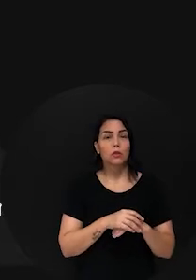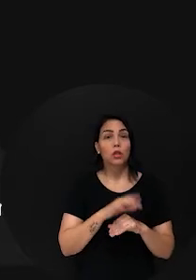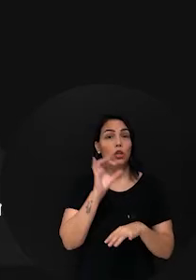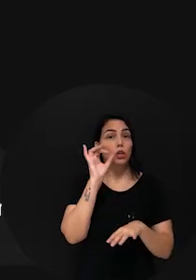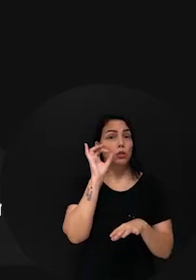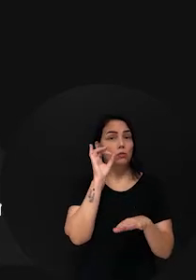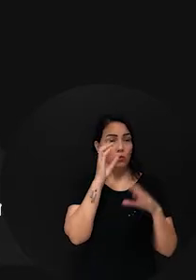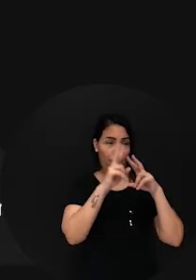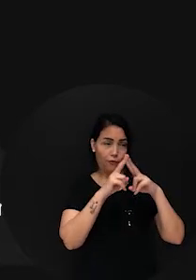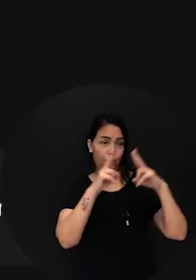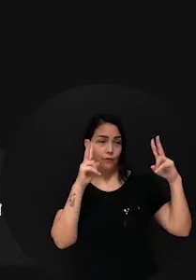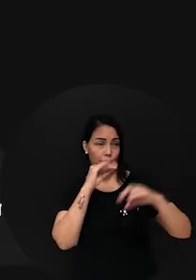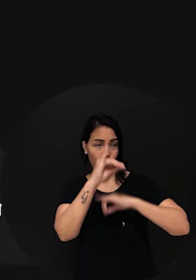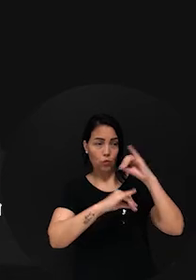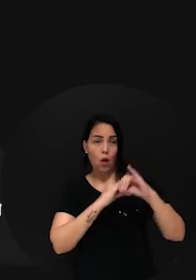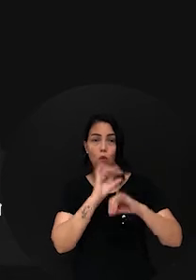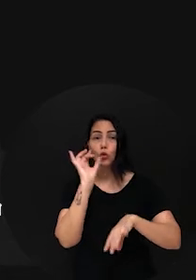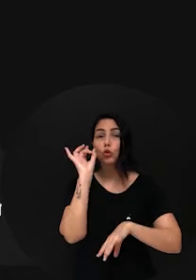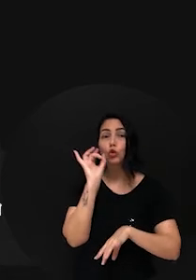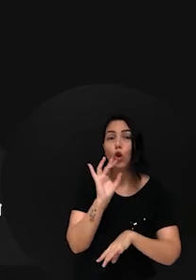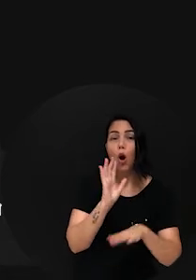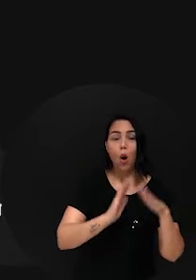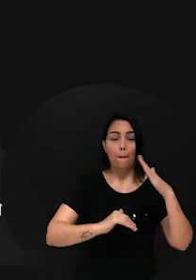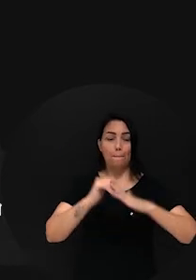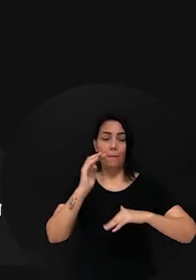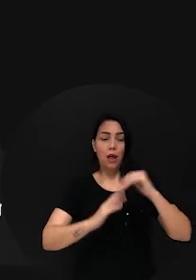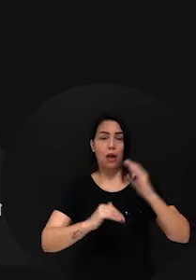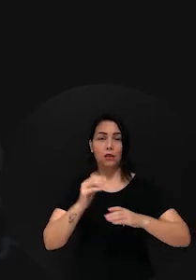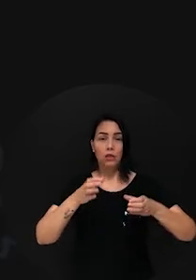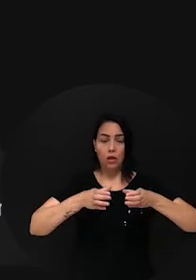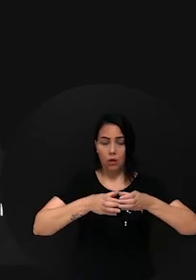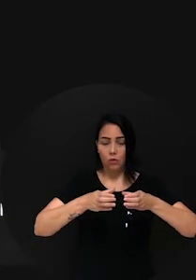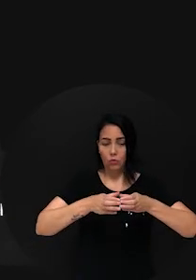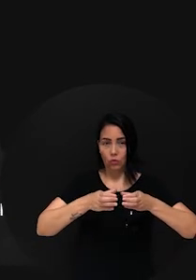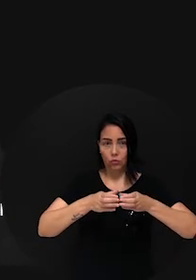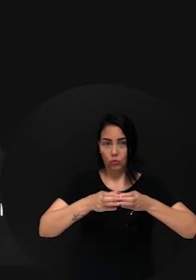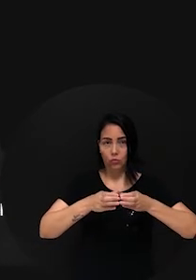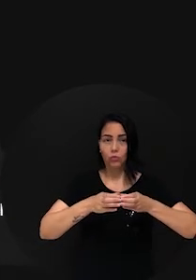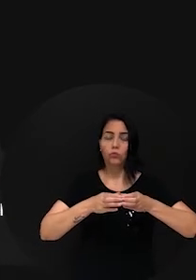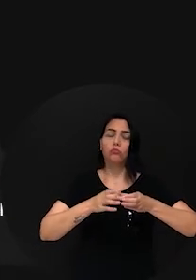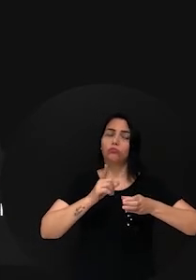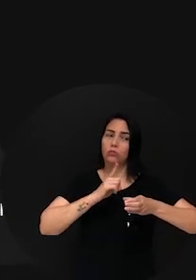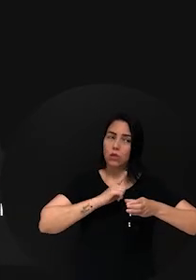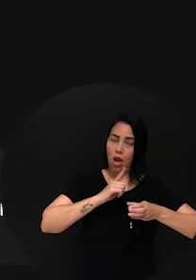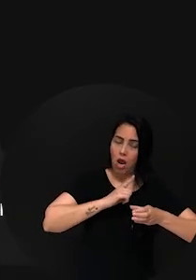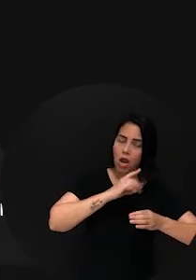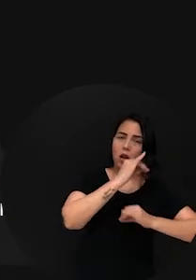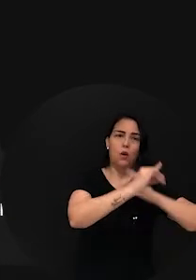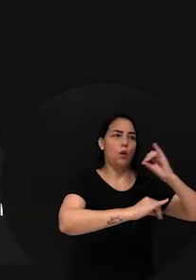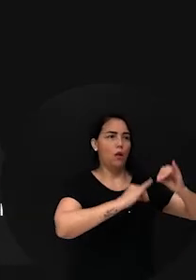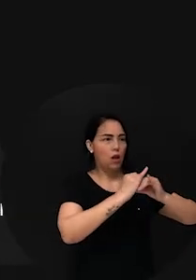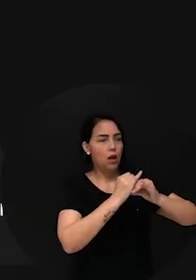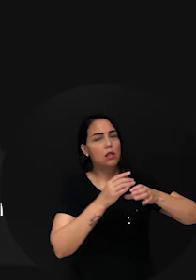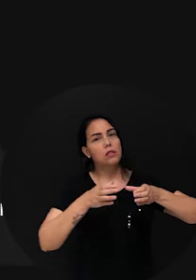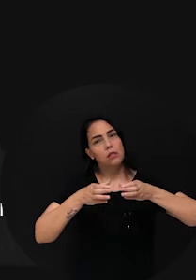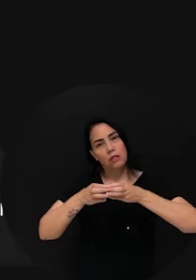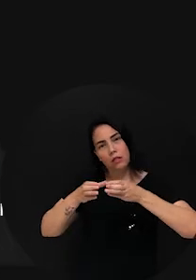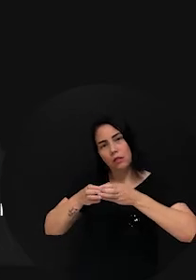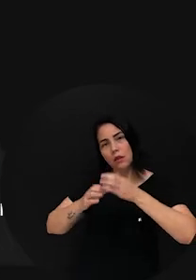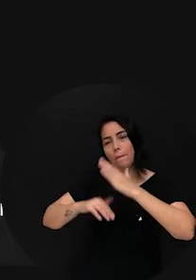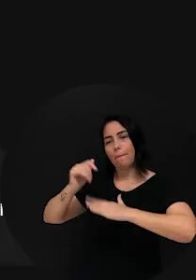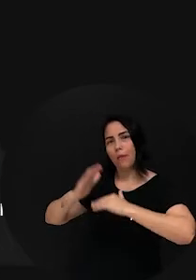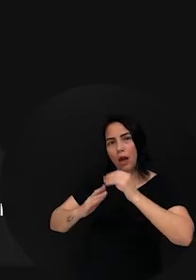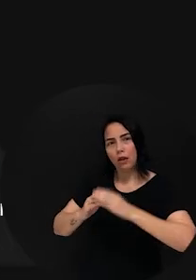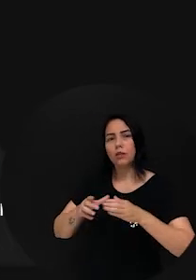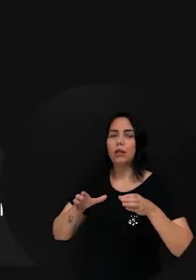presencial das aulas complementares é a prática de conjunto, que também tem a opção do online para os alunos, né,